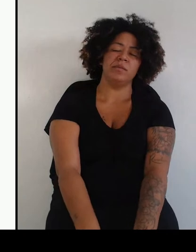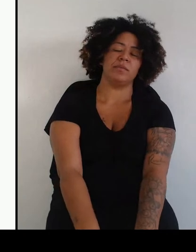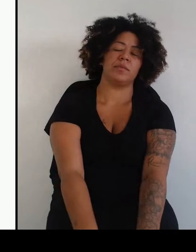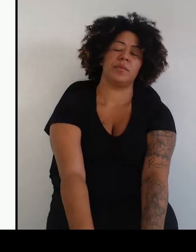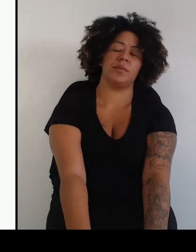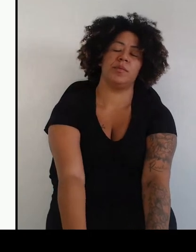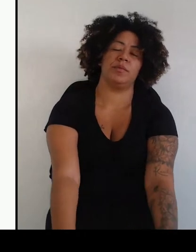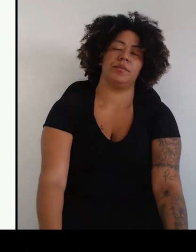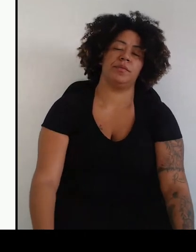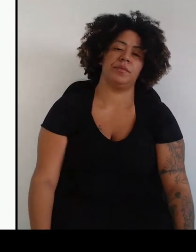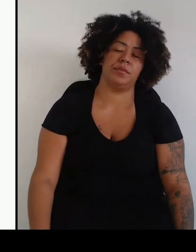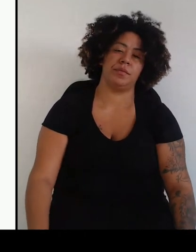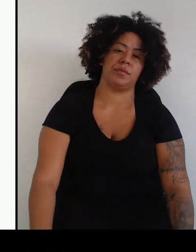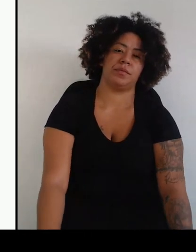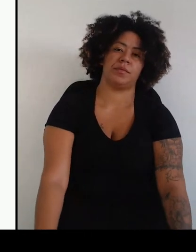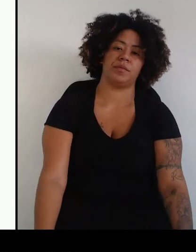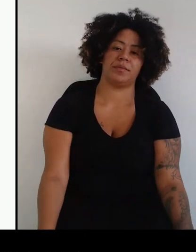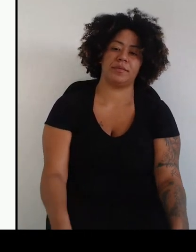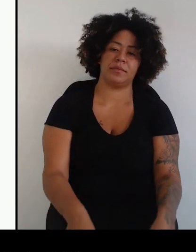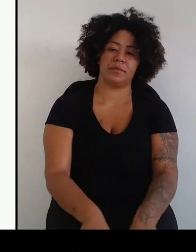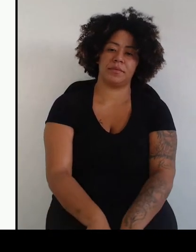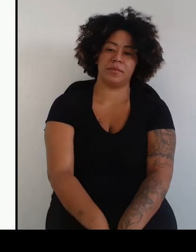mais um